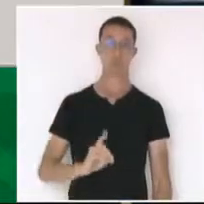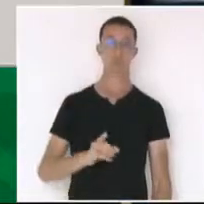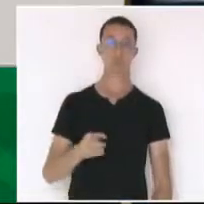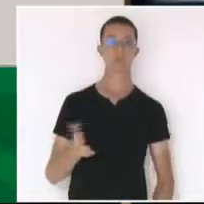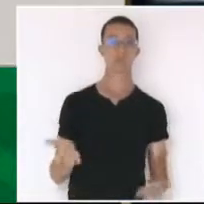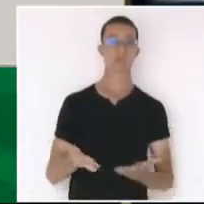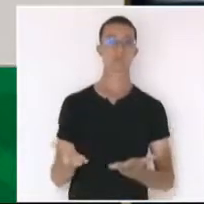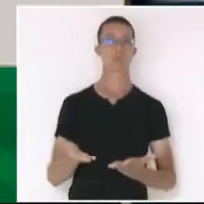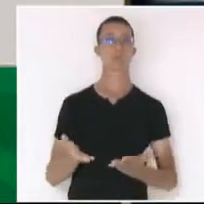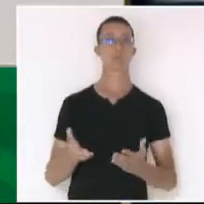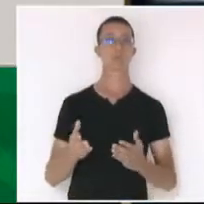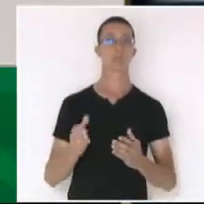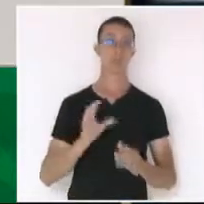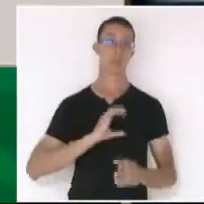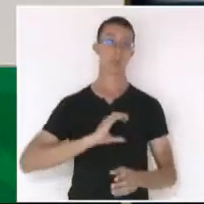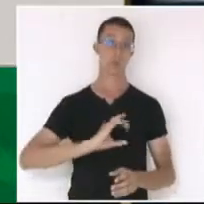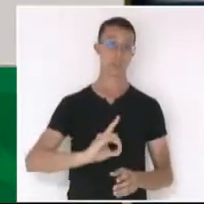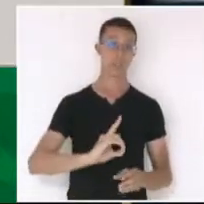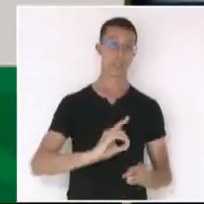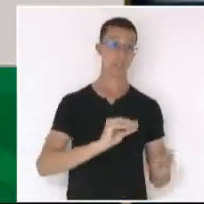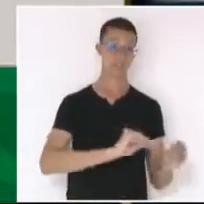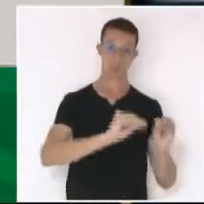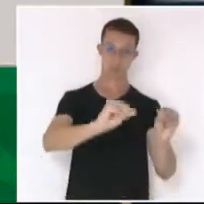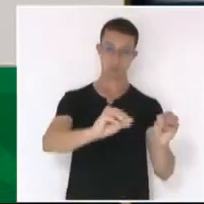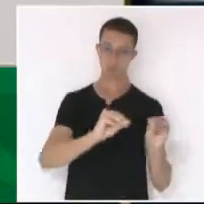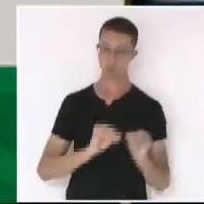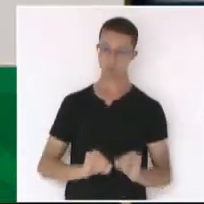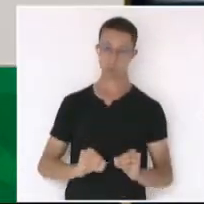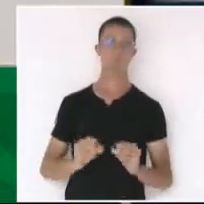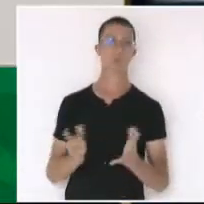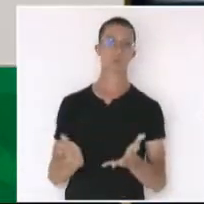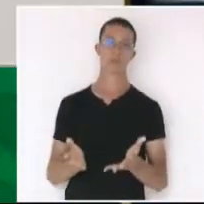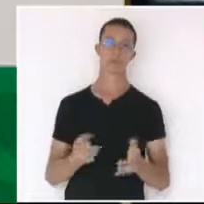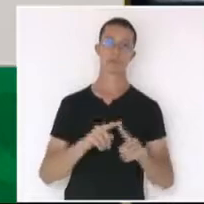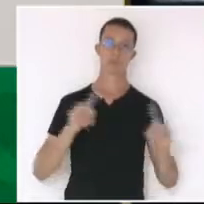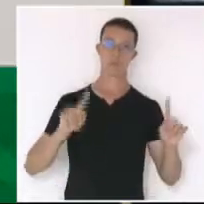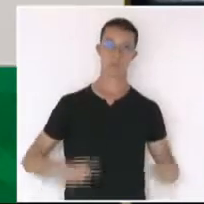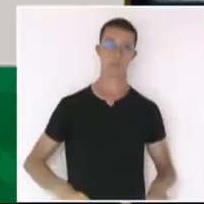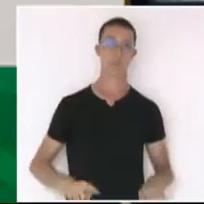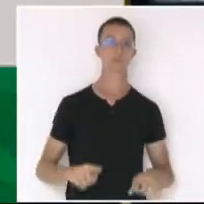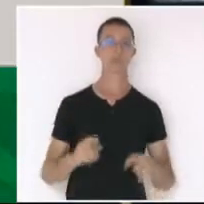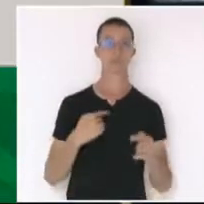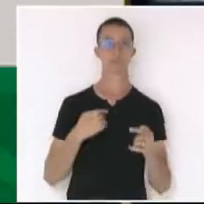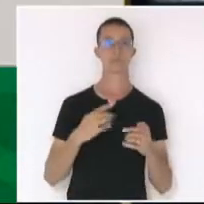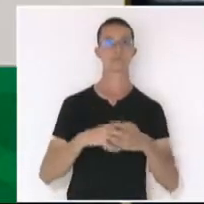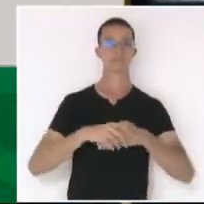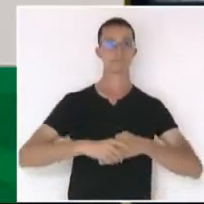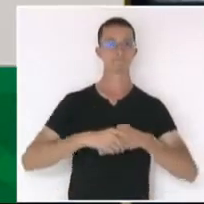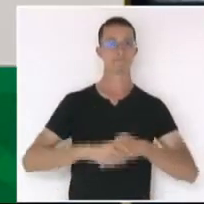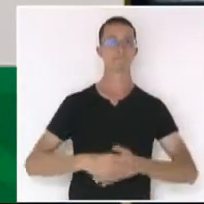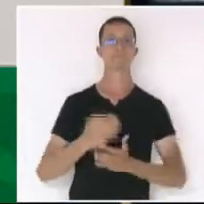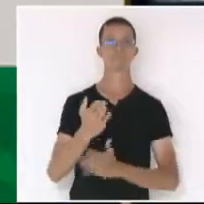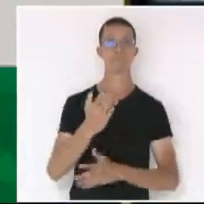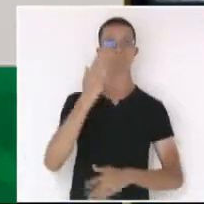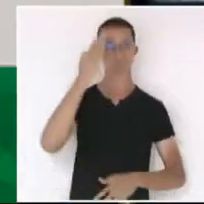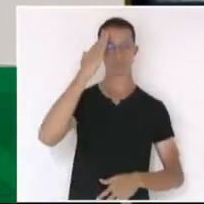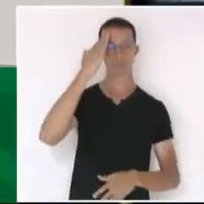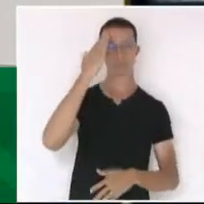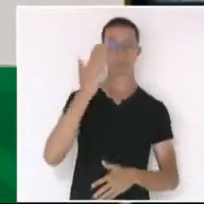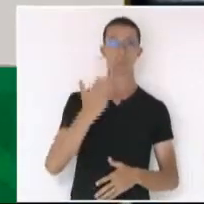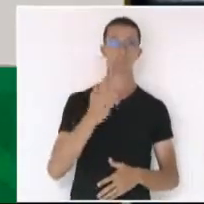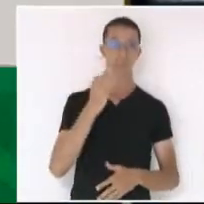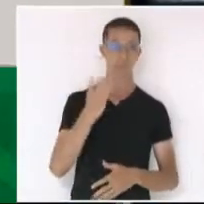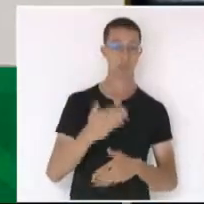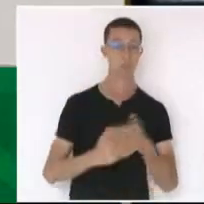dos funcionários públicos na cidade Eros que foram fechadas a saudação eu sei que ela ah tá de pouco